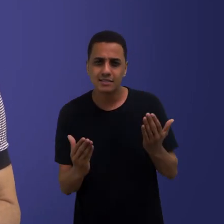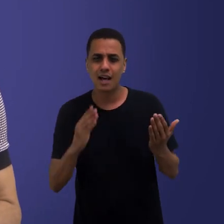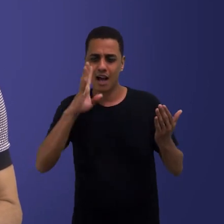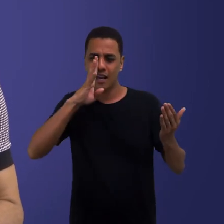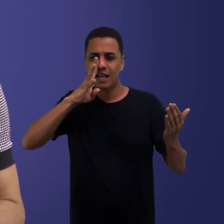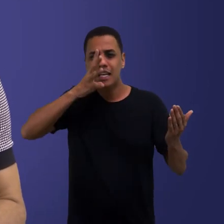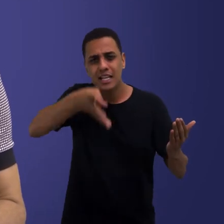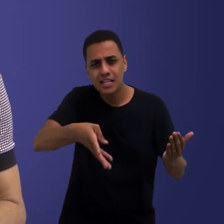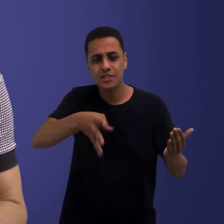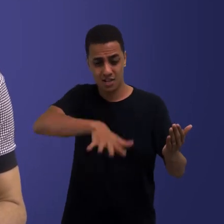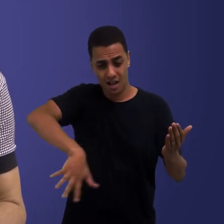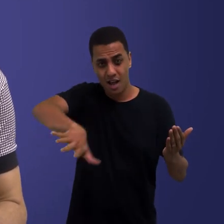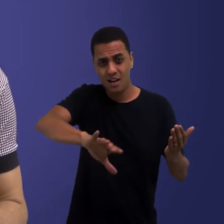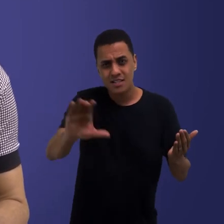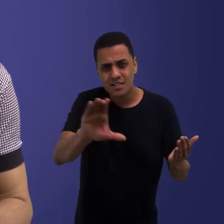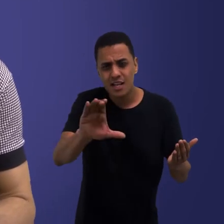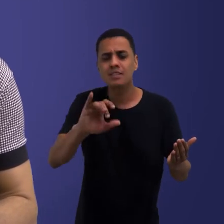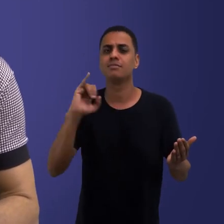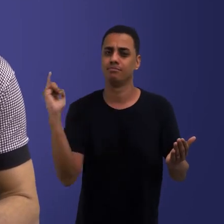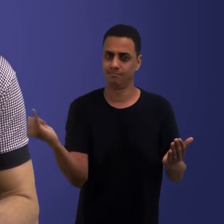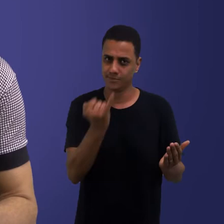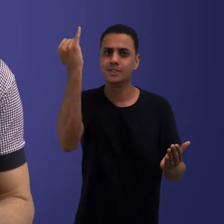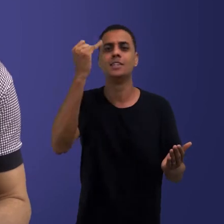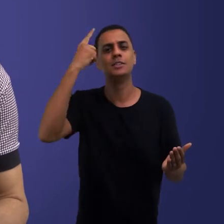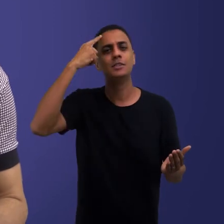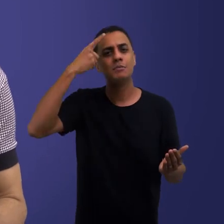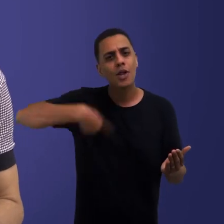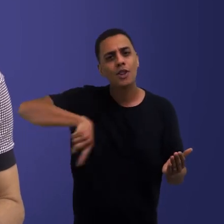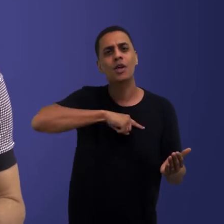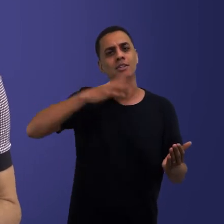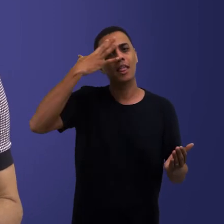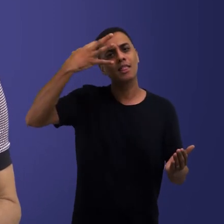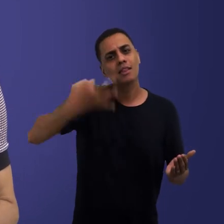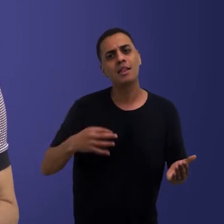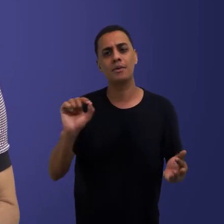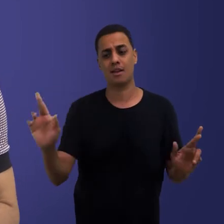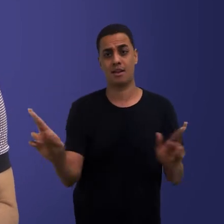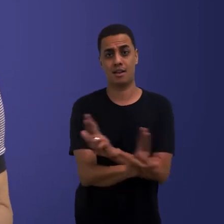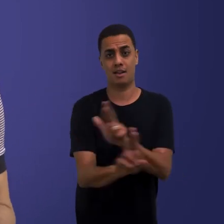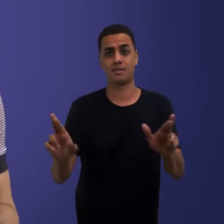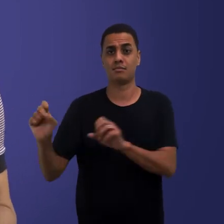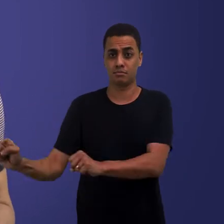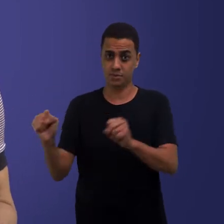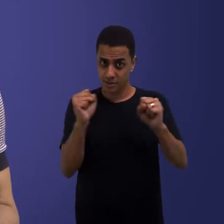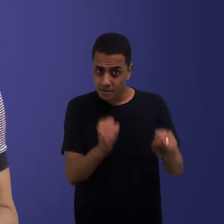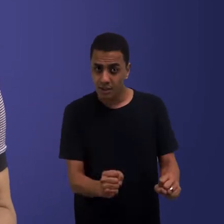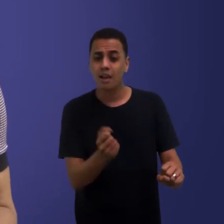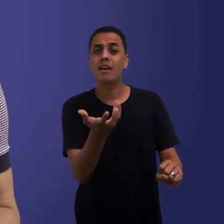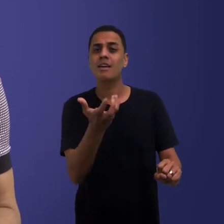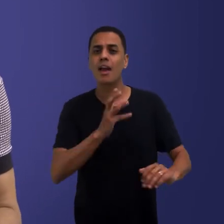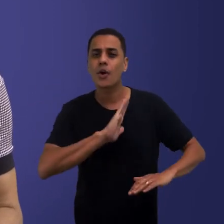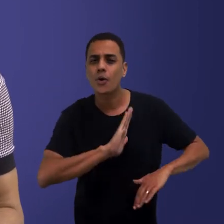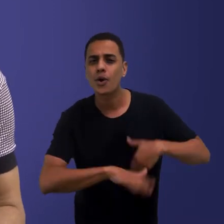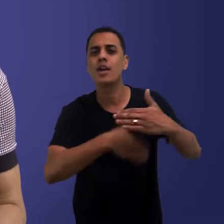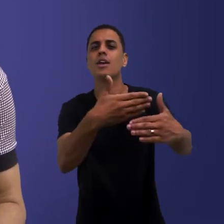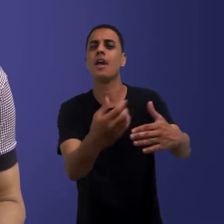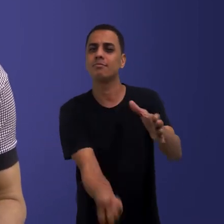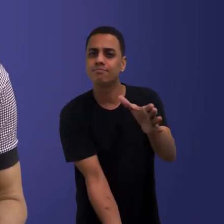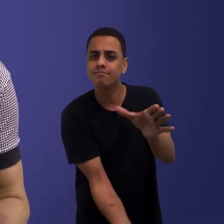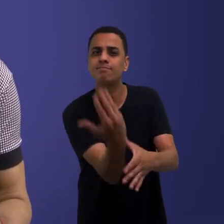séculos. A análise crítica da história da ciência é crucial para que possamos repensar as relações de